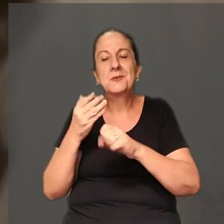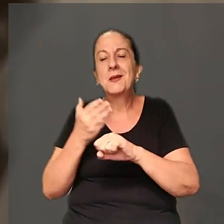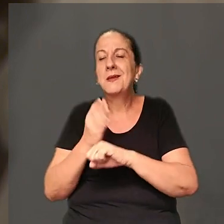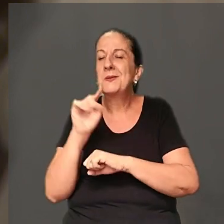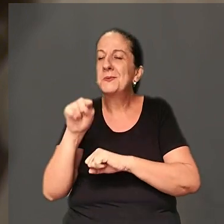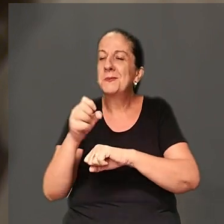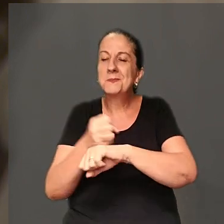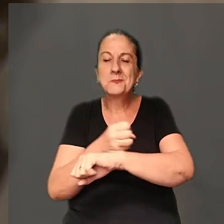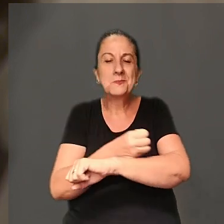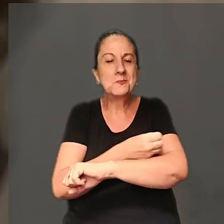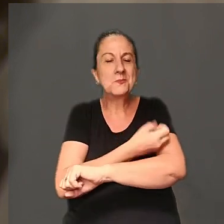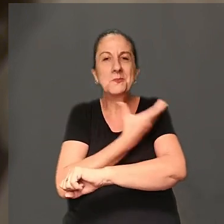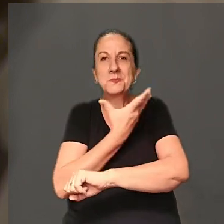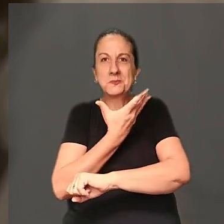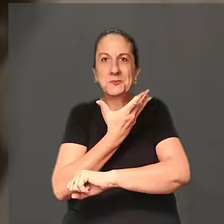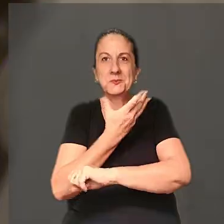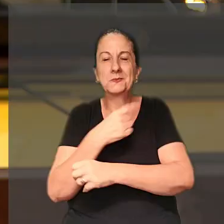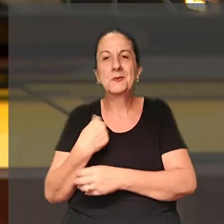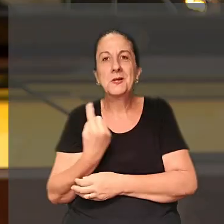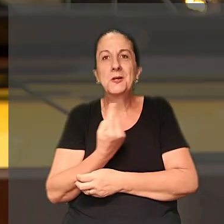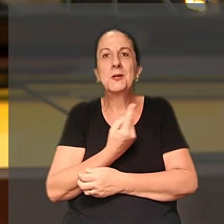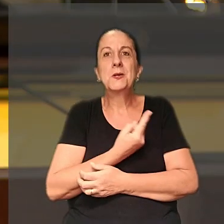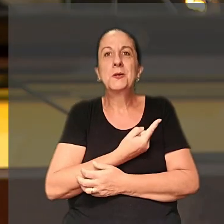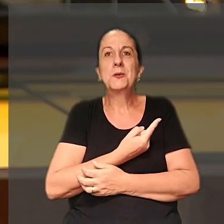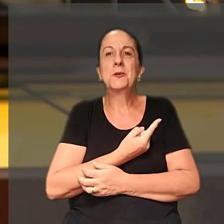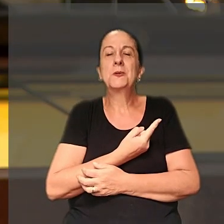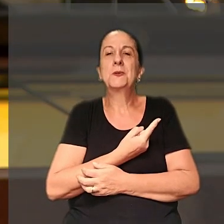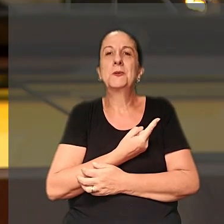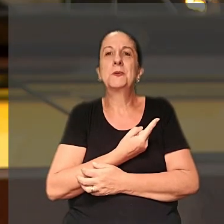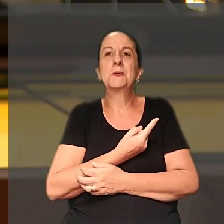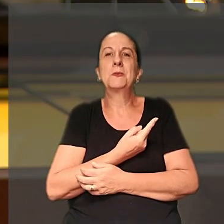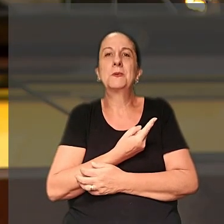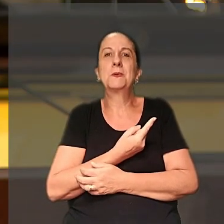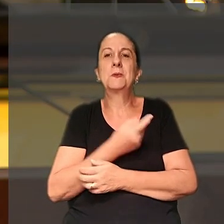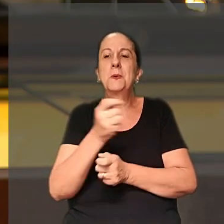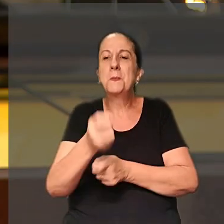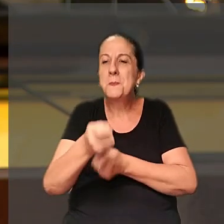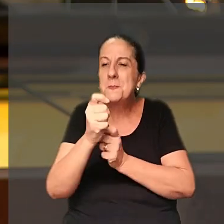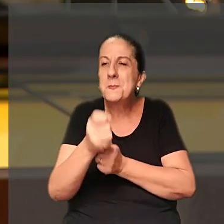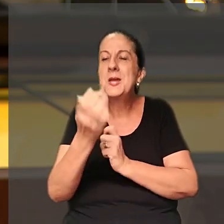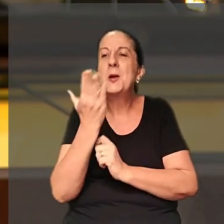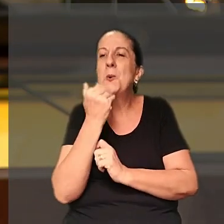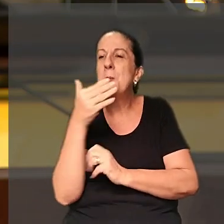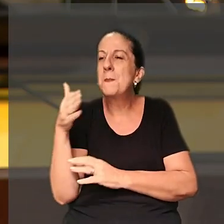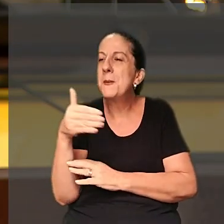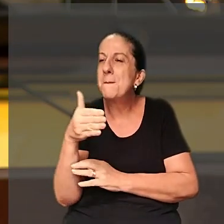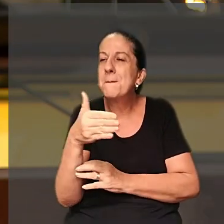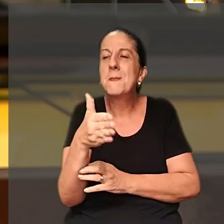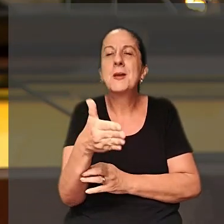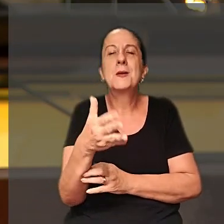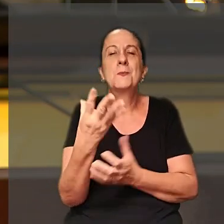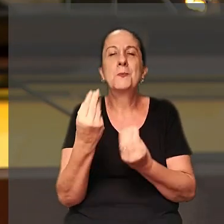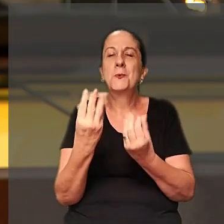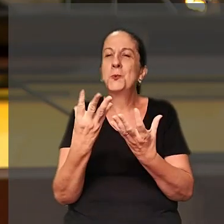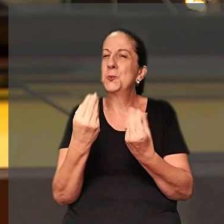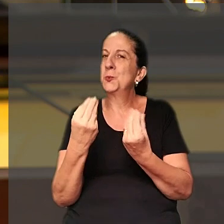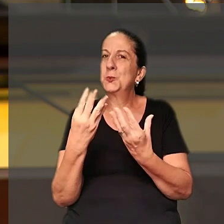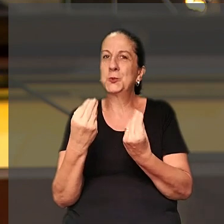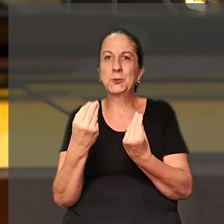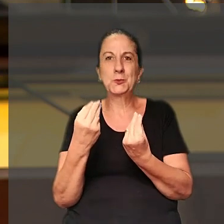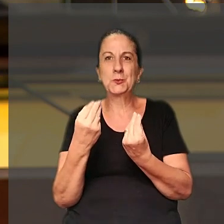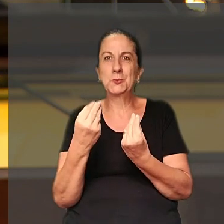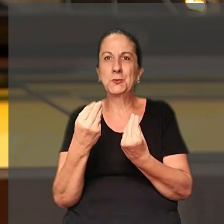que, sempre que entro lá, eu me emociono. E nós pescávamos muito, comíamos muito peixe que pescávamos de anzol,